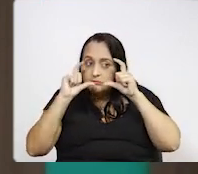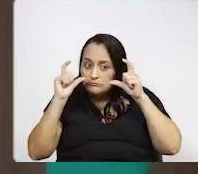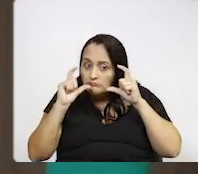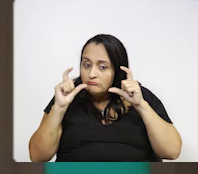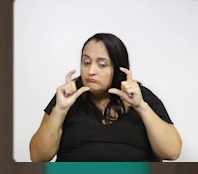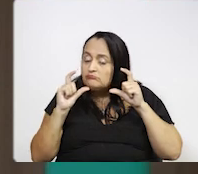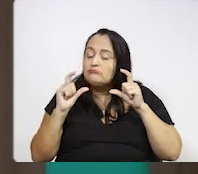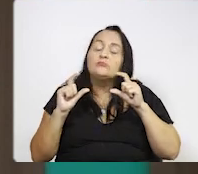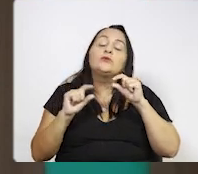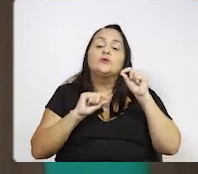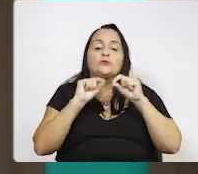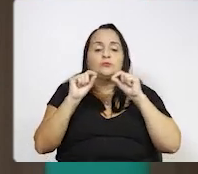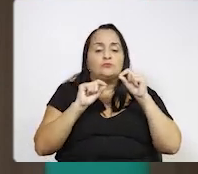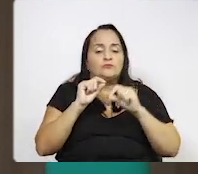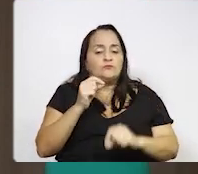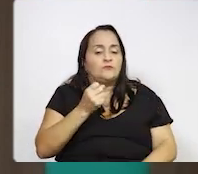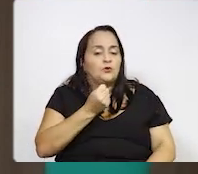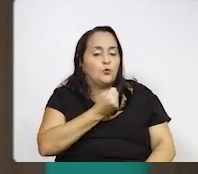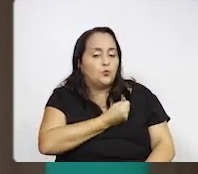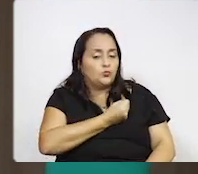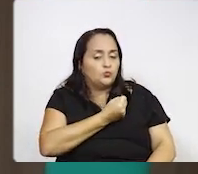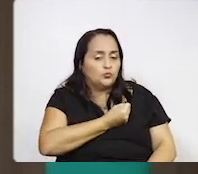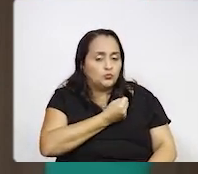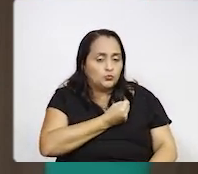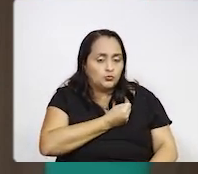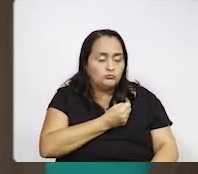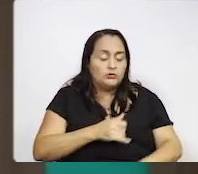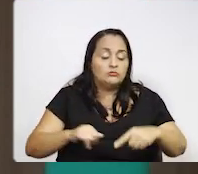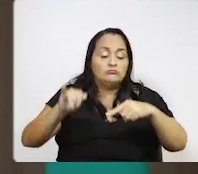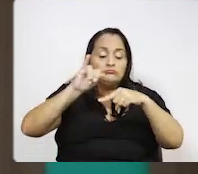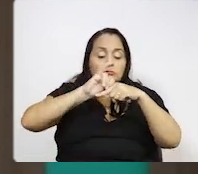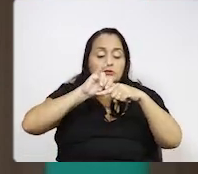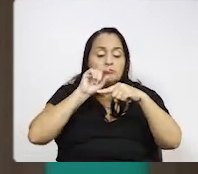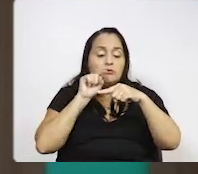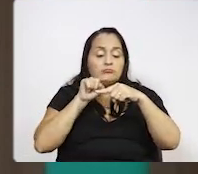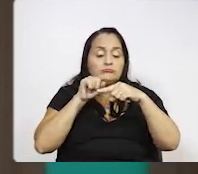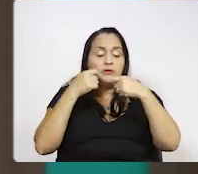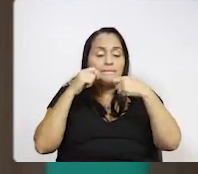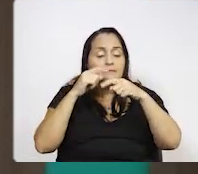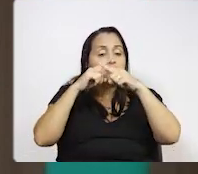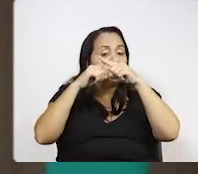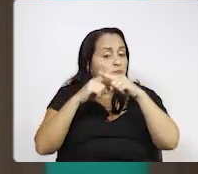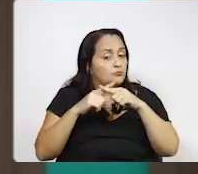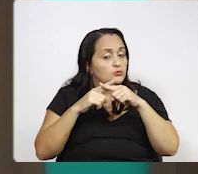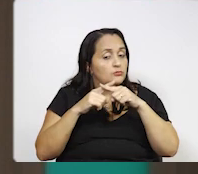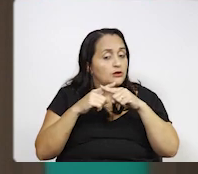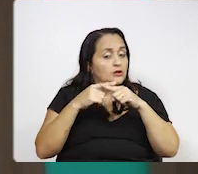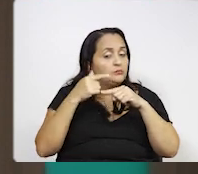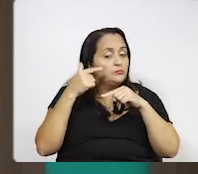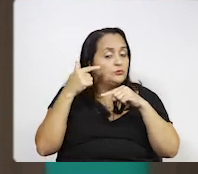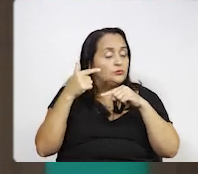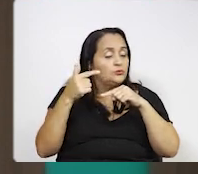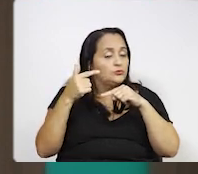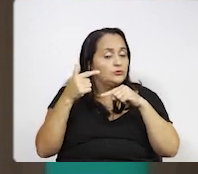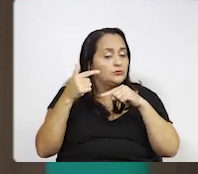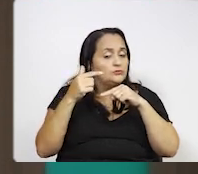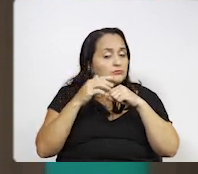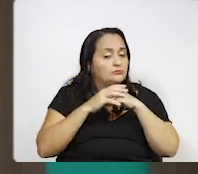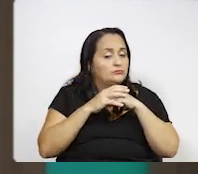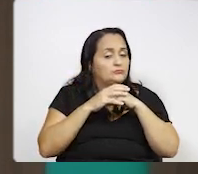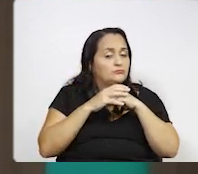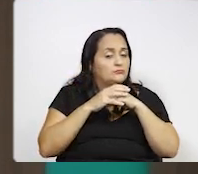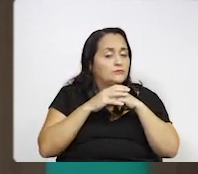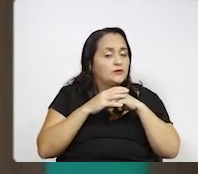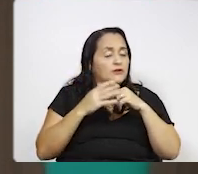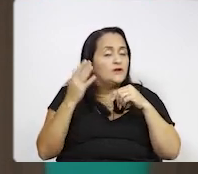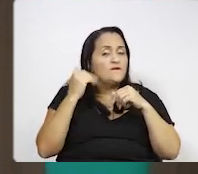se ligar que o numerador que você colocar aqui também vai ter que ser multiplicado por 2 para botar embaixo.